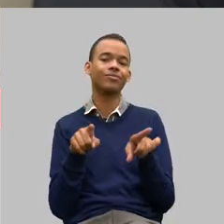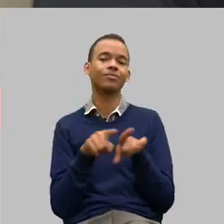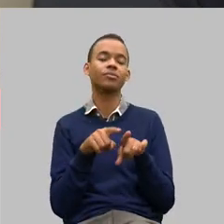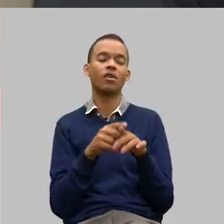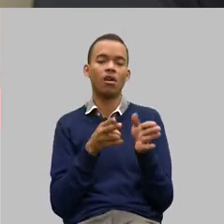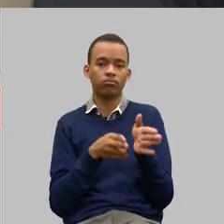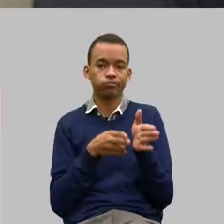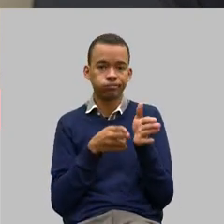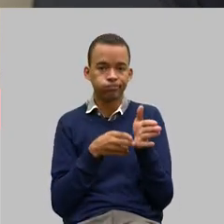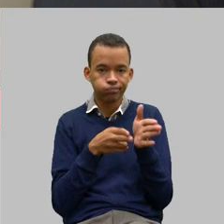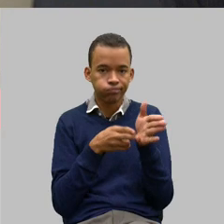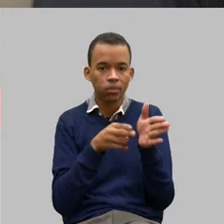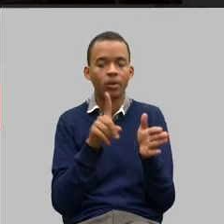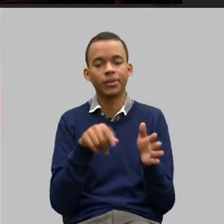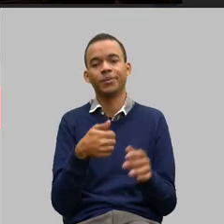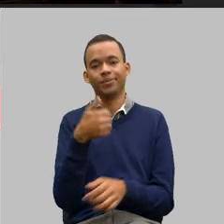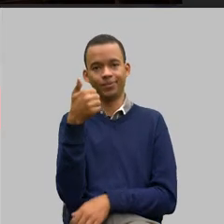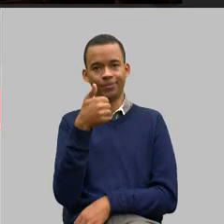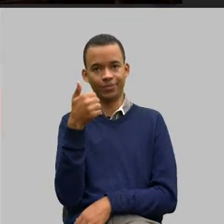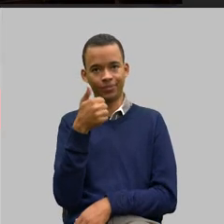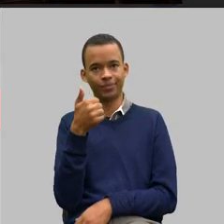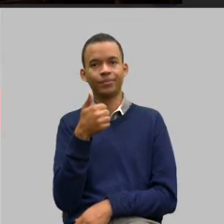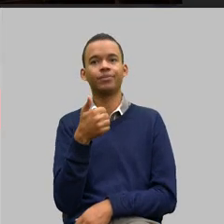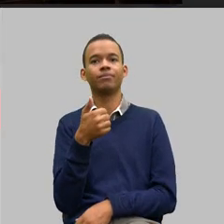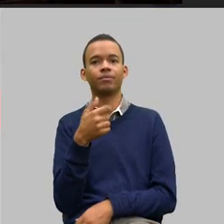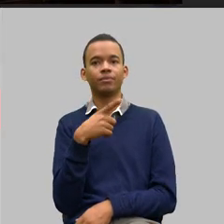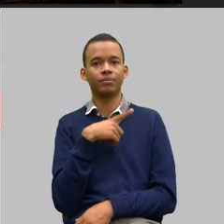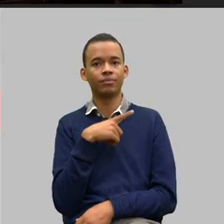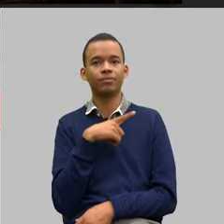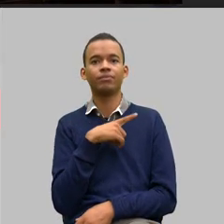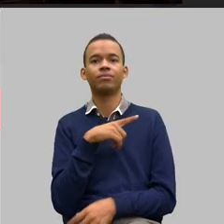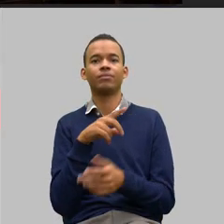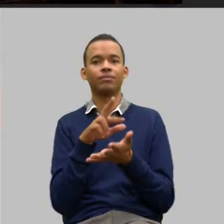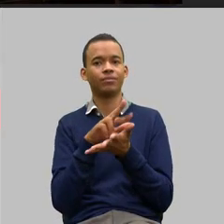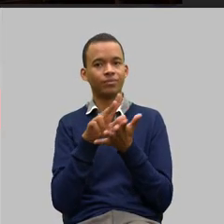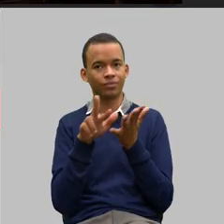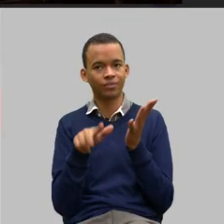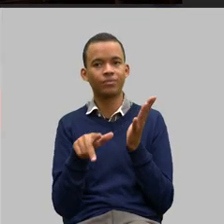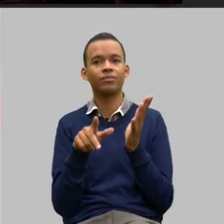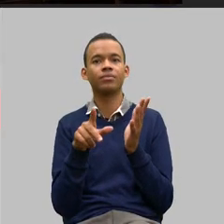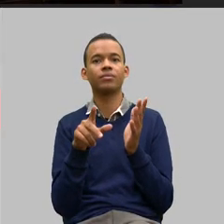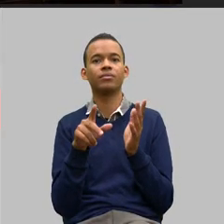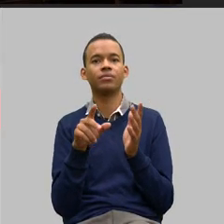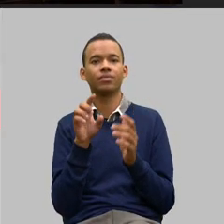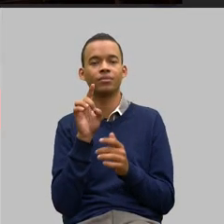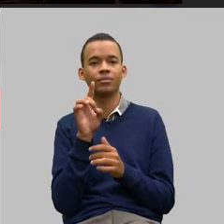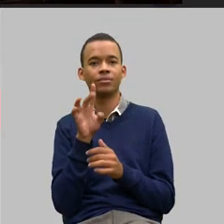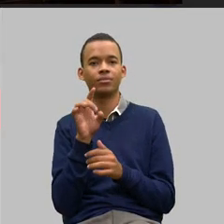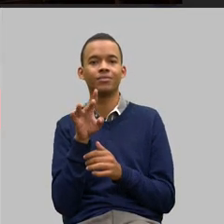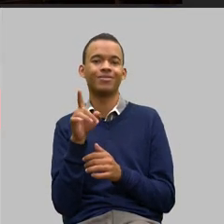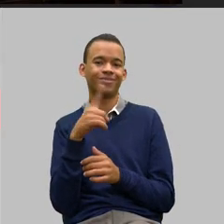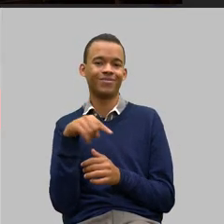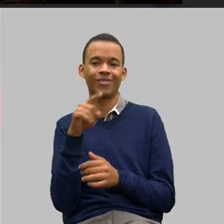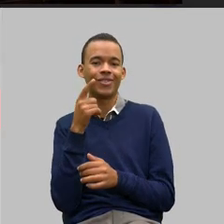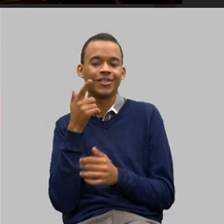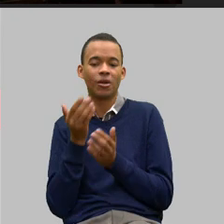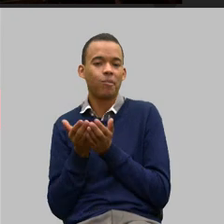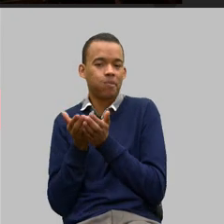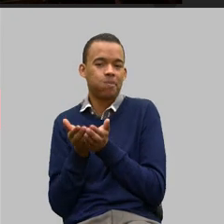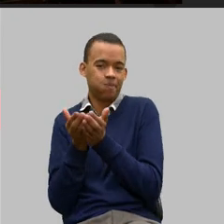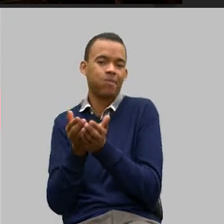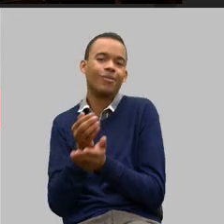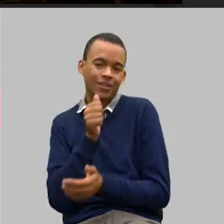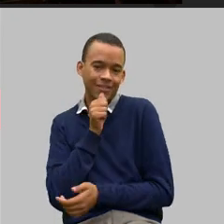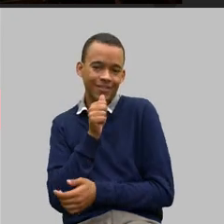né da Federação em termos de número de aeródromos né só não temos portos ainda porque não conseguimos ainda saída pro mar né mas isso aí nós temos